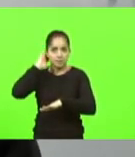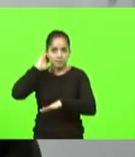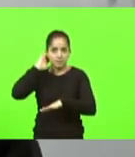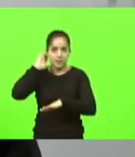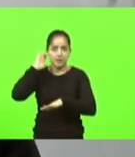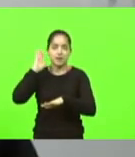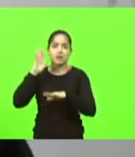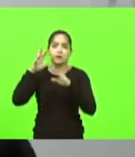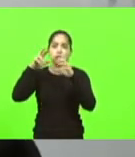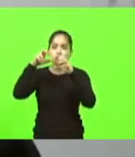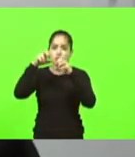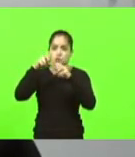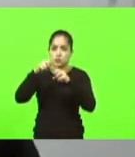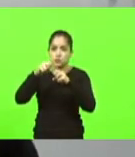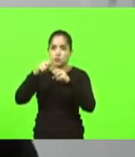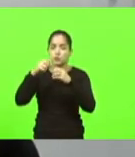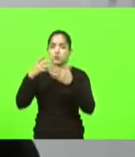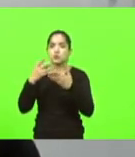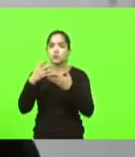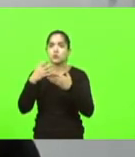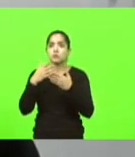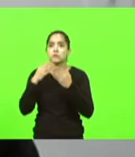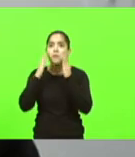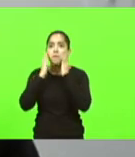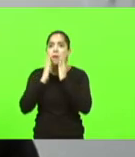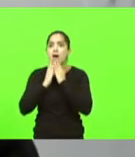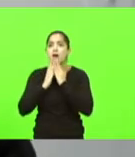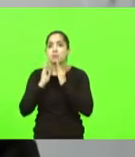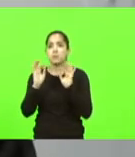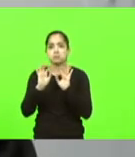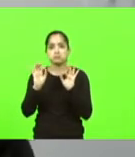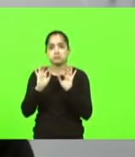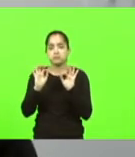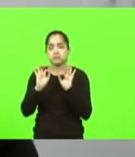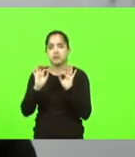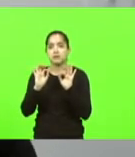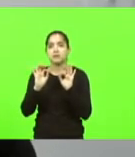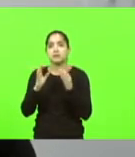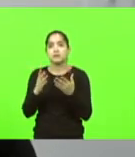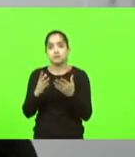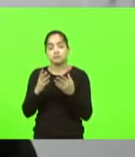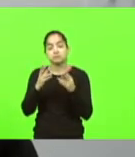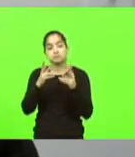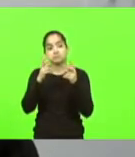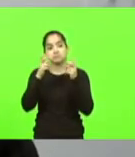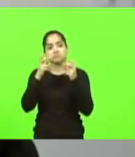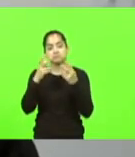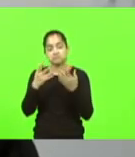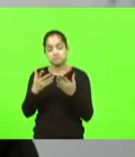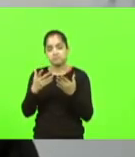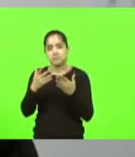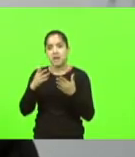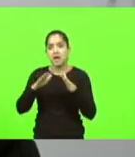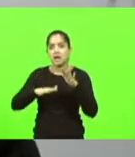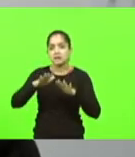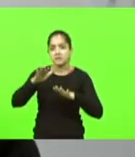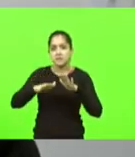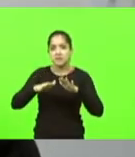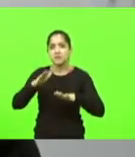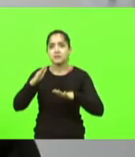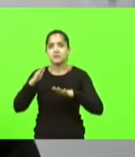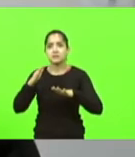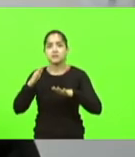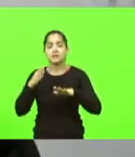negros, curtos, que não tinha barba, e me chamou a atenção. E, de fato, isso às vezes a gente passa desapercebido quando nós vamos